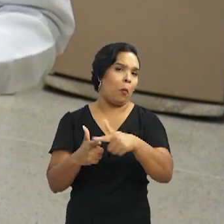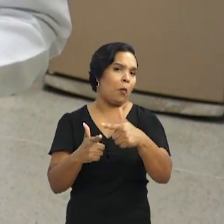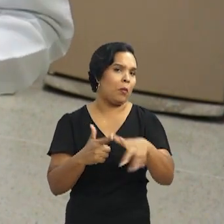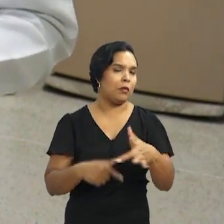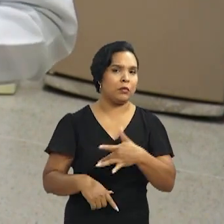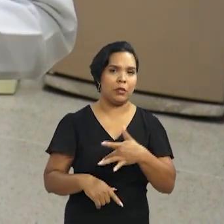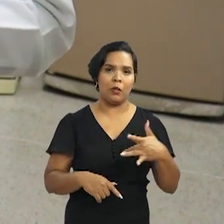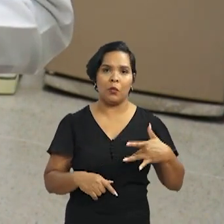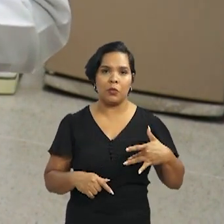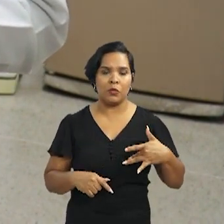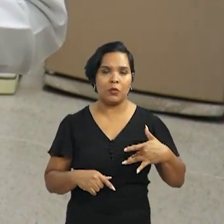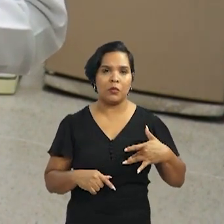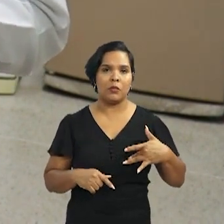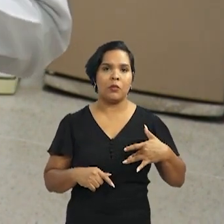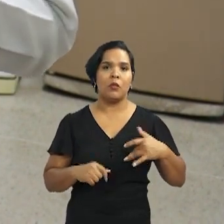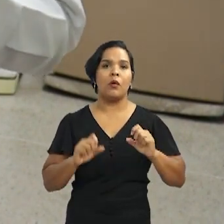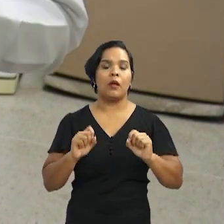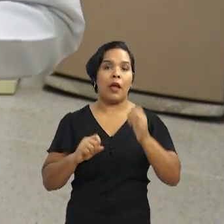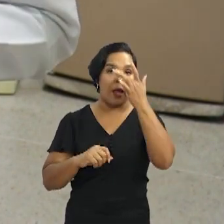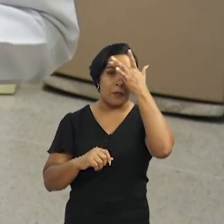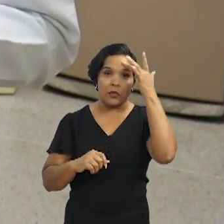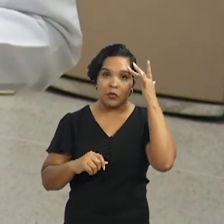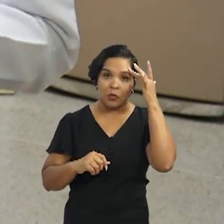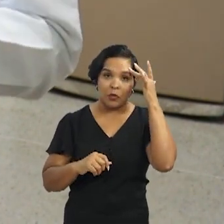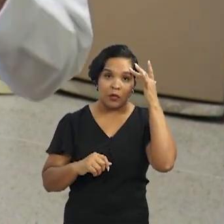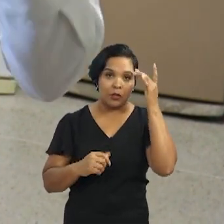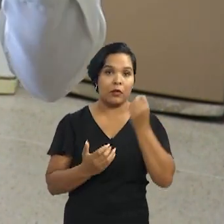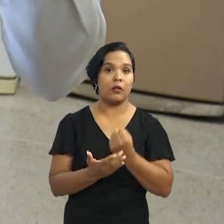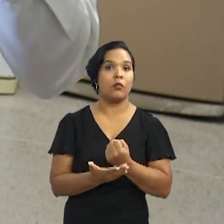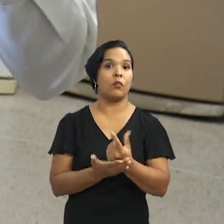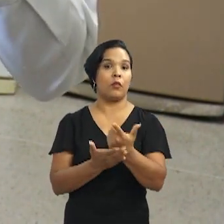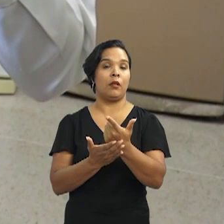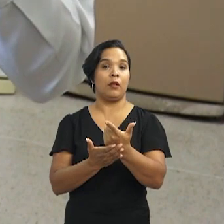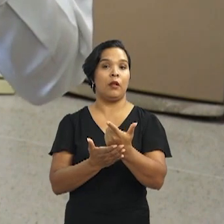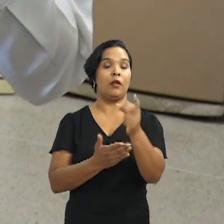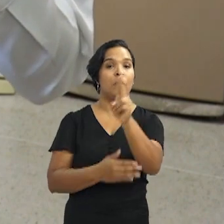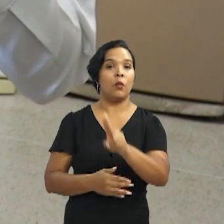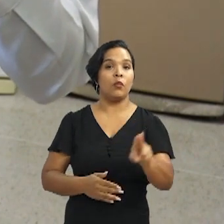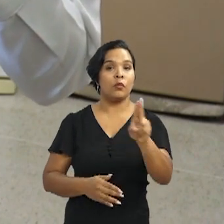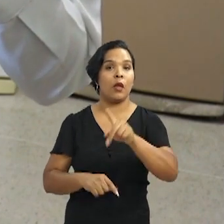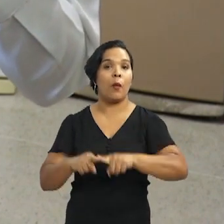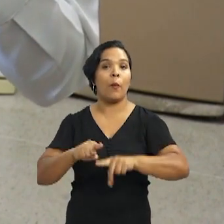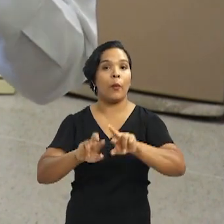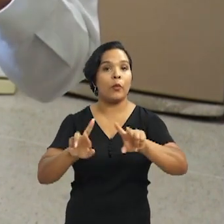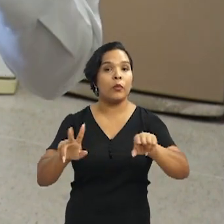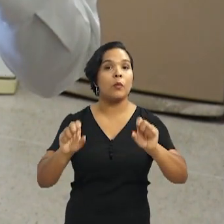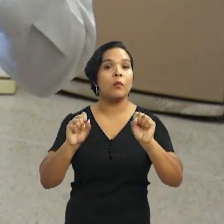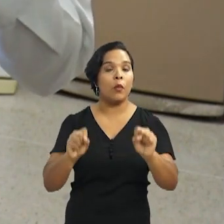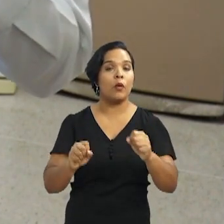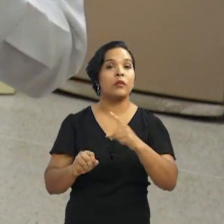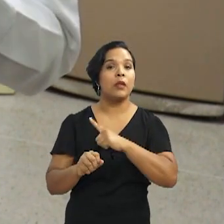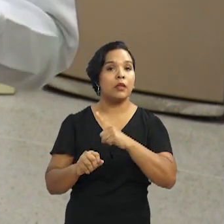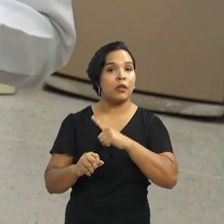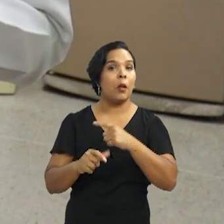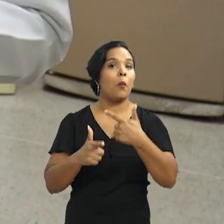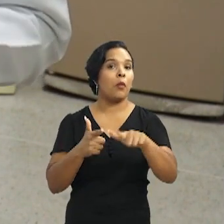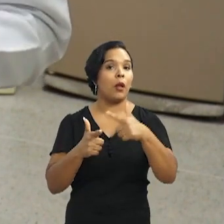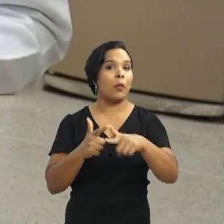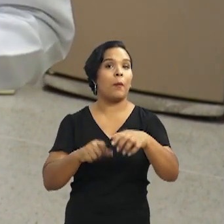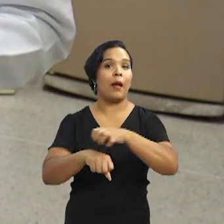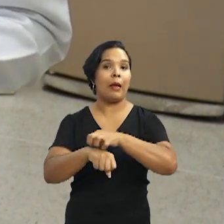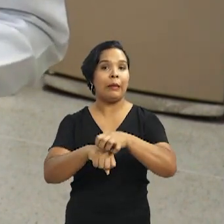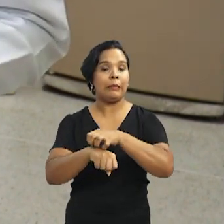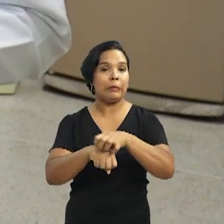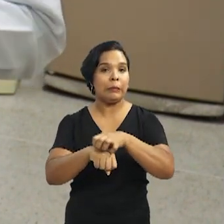acometer esse indivíduo, o consumidor que fizer uso desse produto, ele pode vir a desenvolver uma